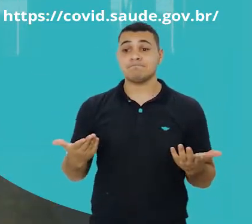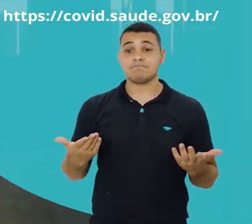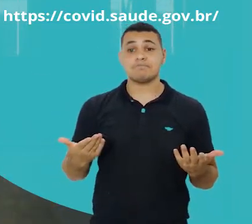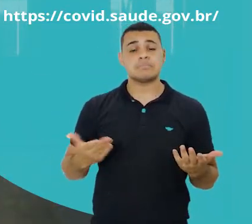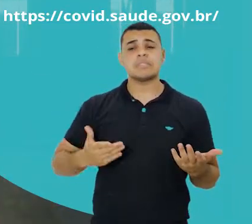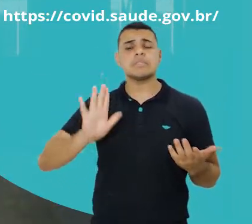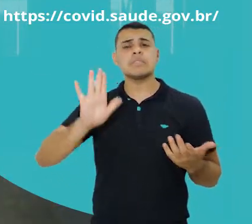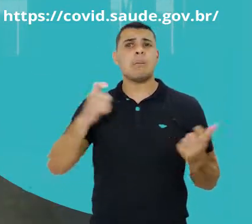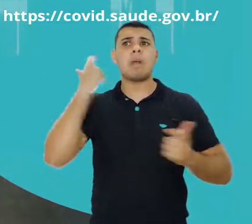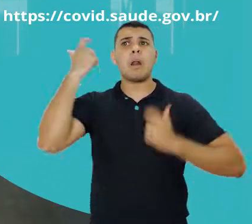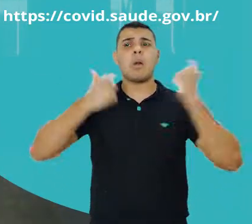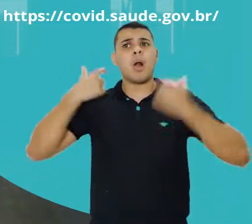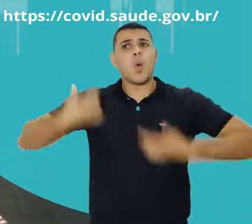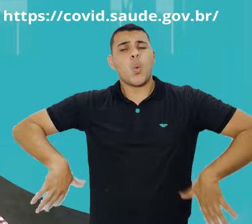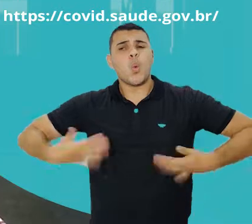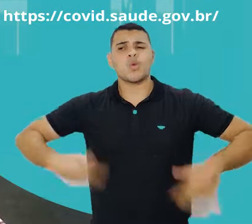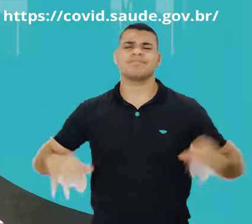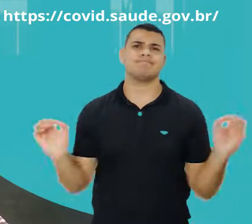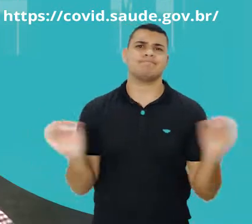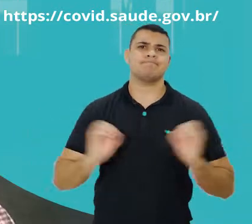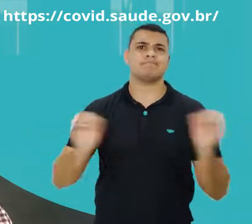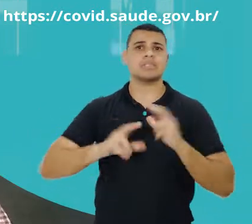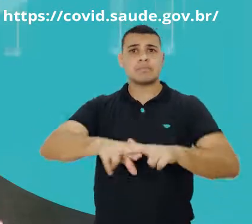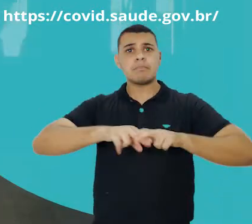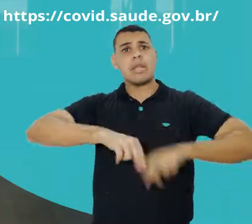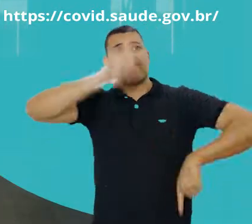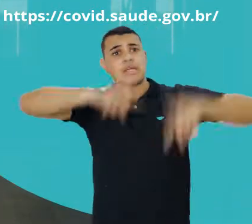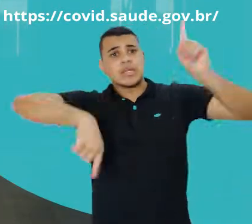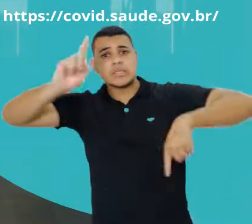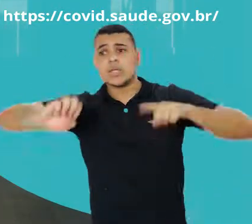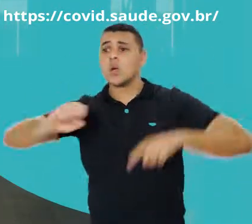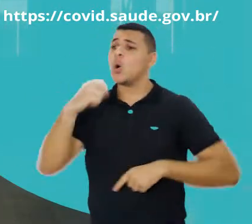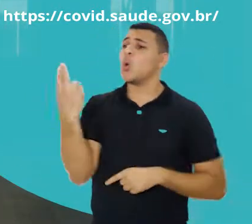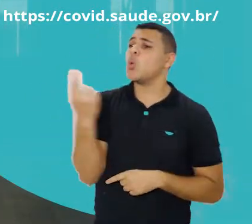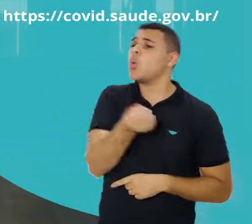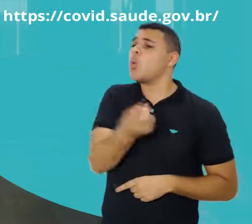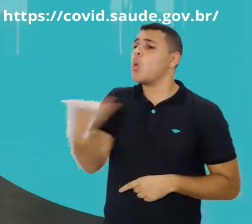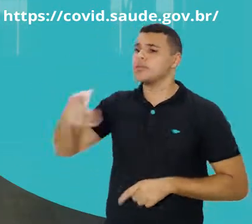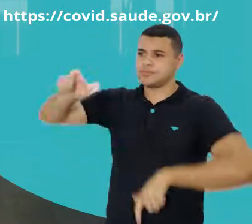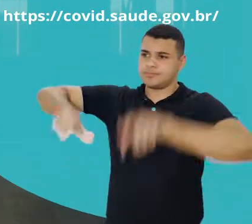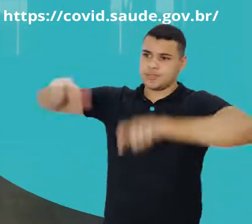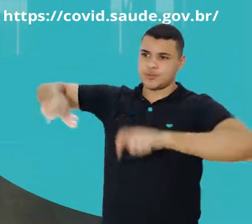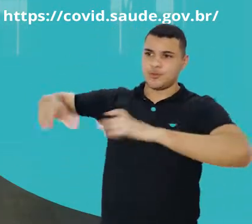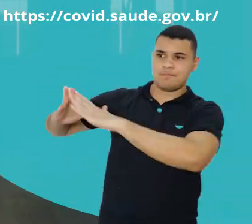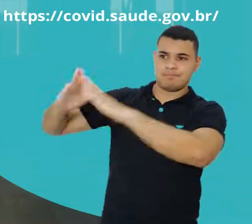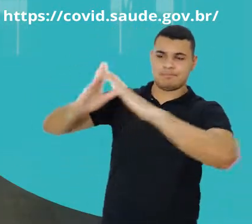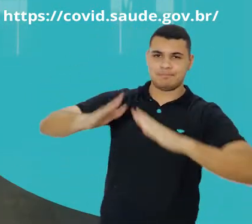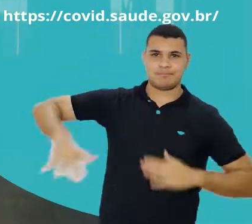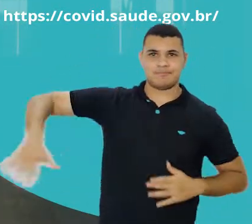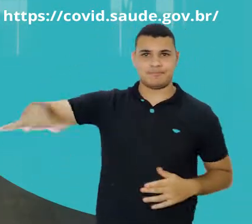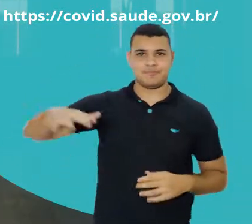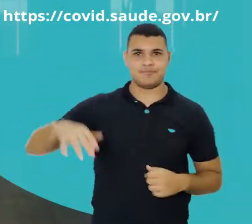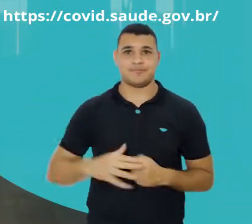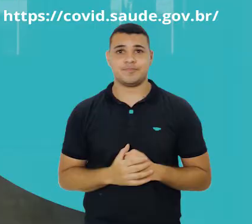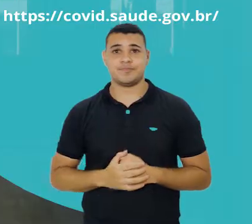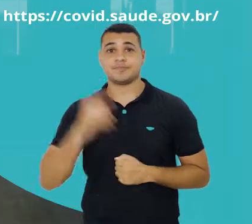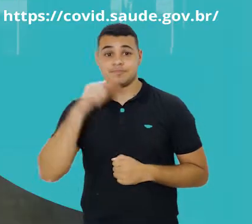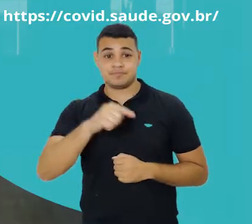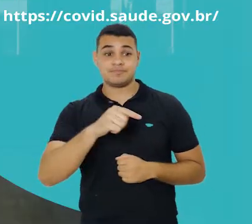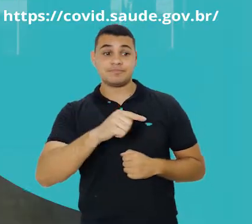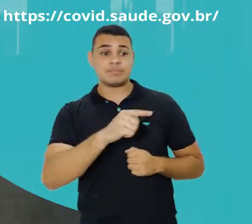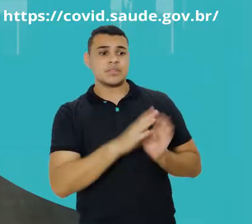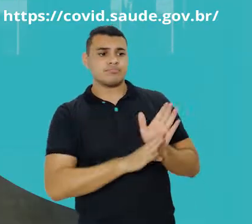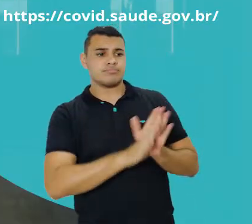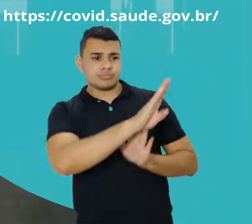Sem, né, nos preocuparmos com as variações nos tamanhos das populações. Tá? A taxa